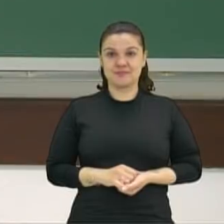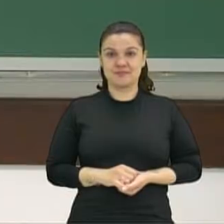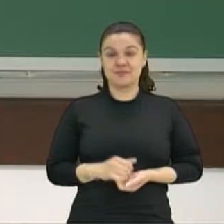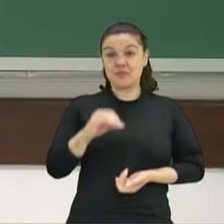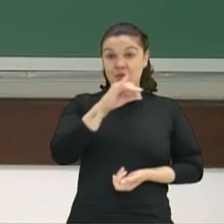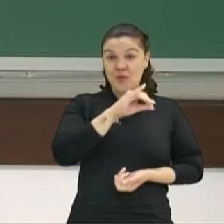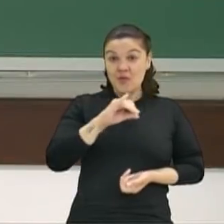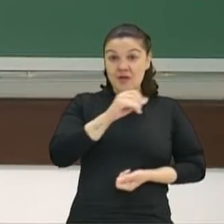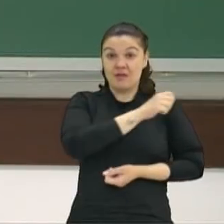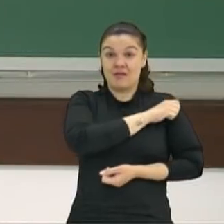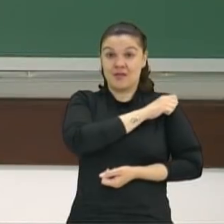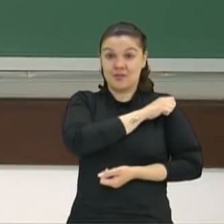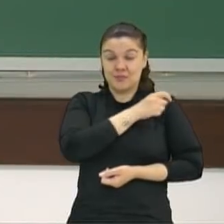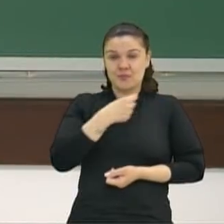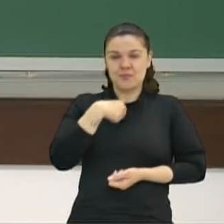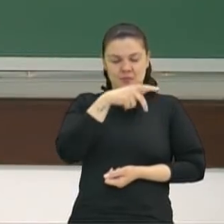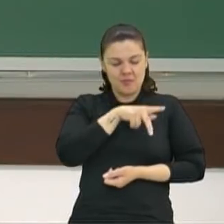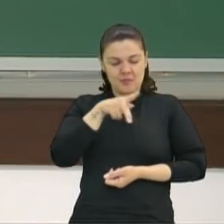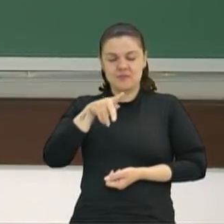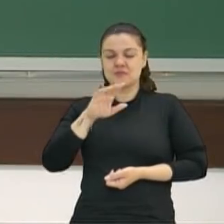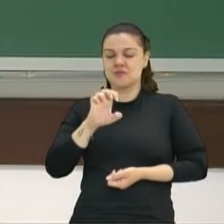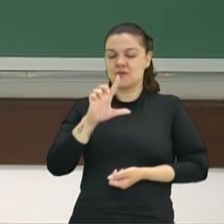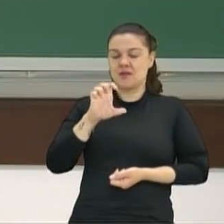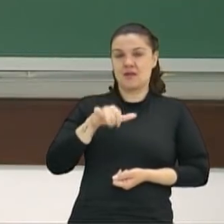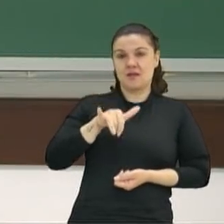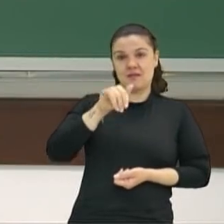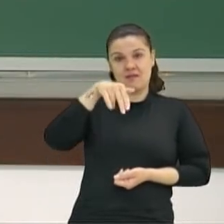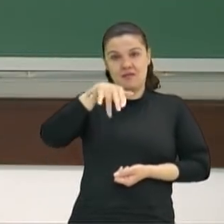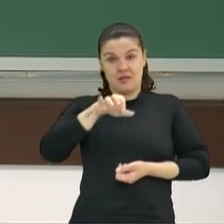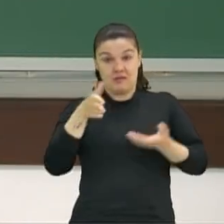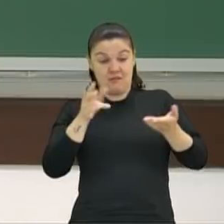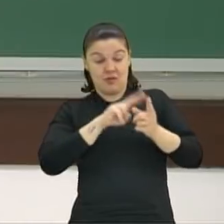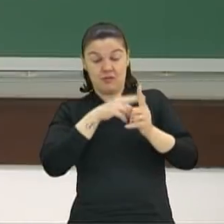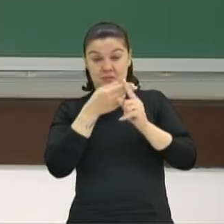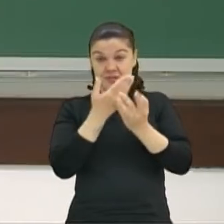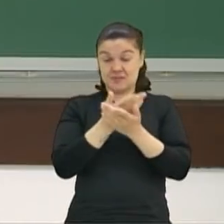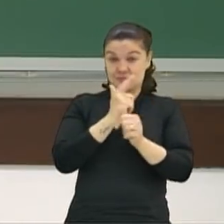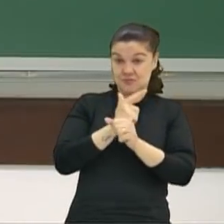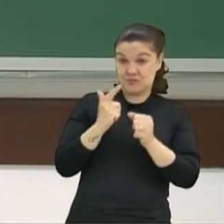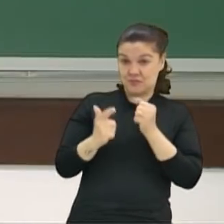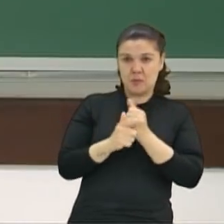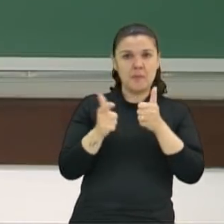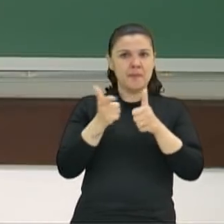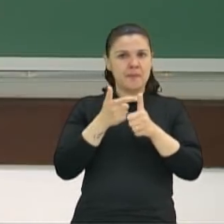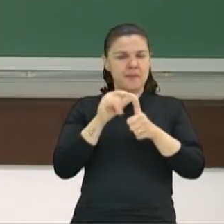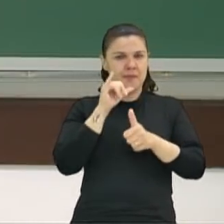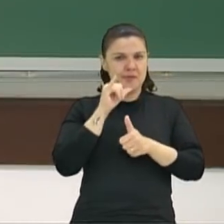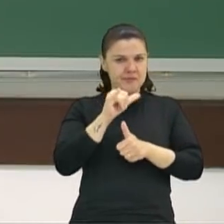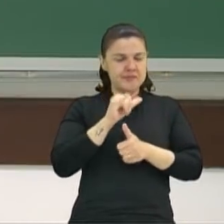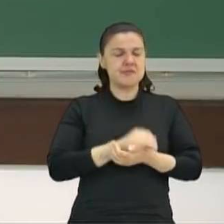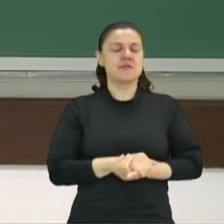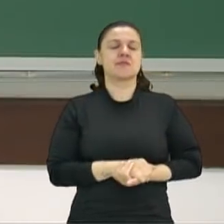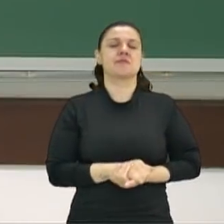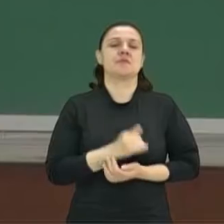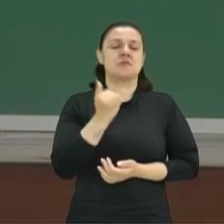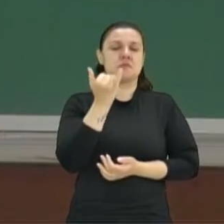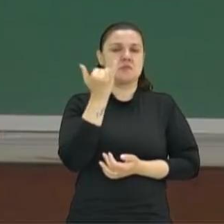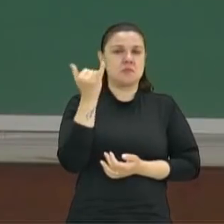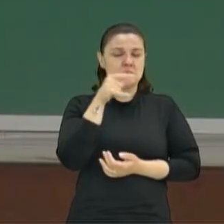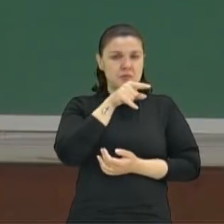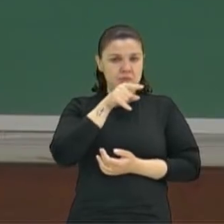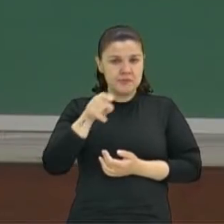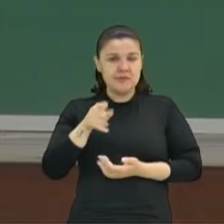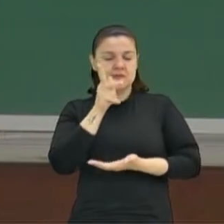Olá, alunos do sexto ano, eu sou a professora Elaine e vamos a mais uma aula de Geografia. Antes do início das nossas aulas, é importante que